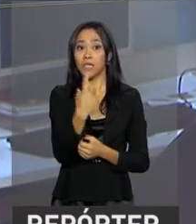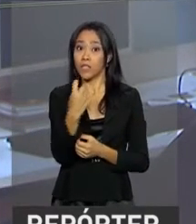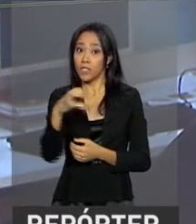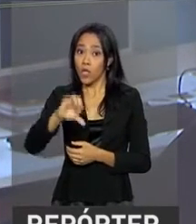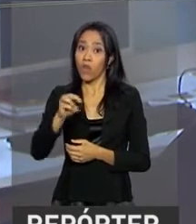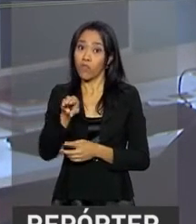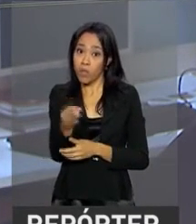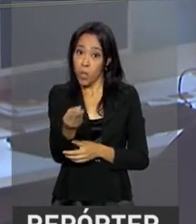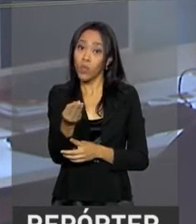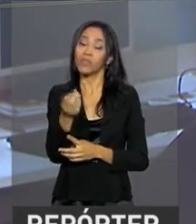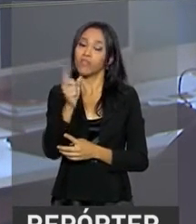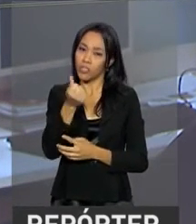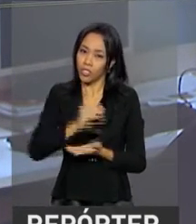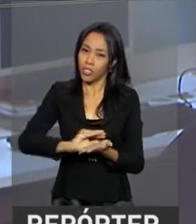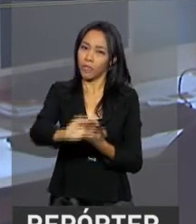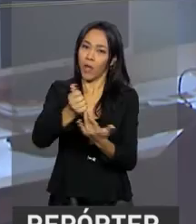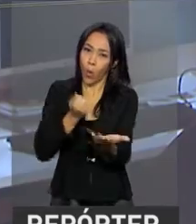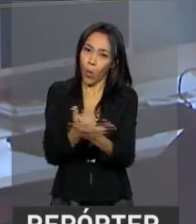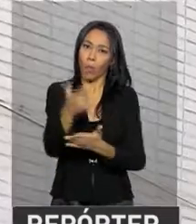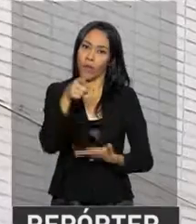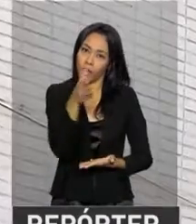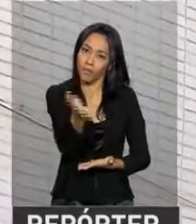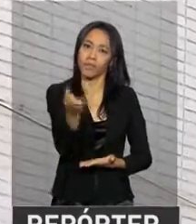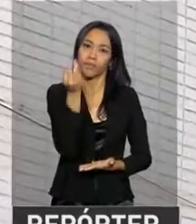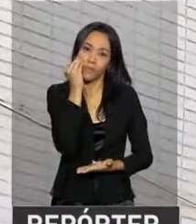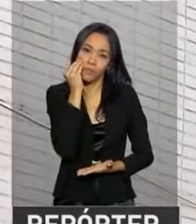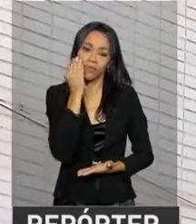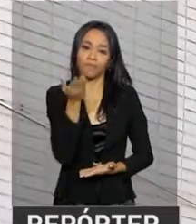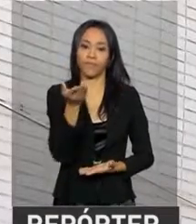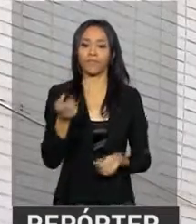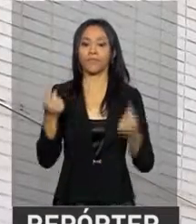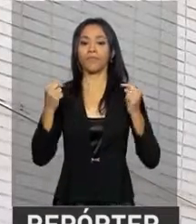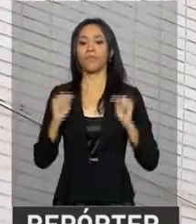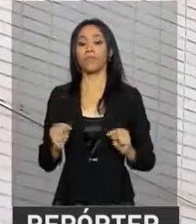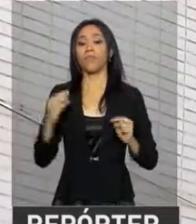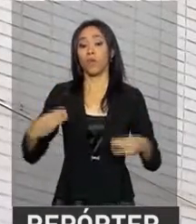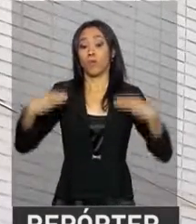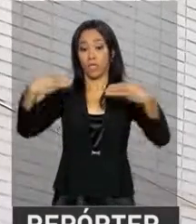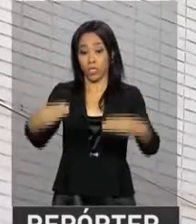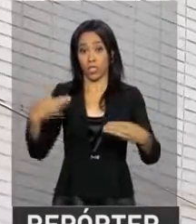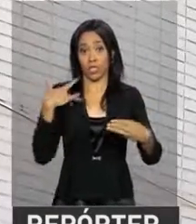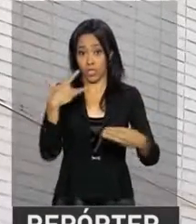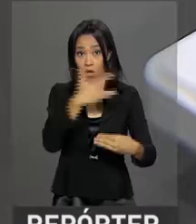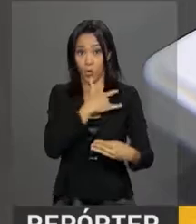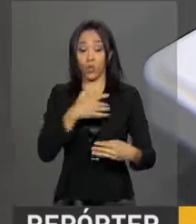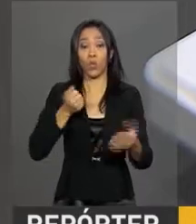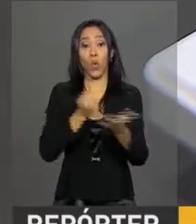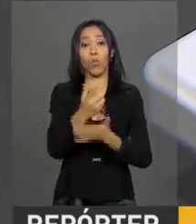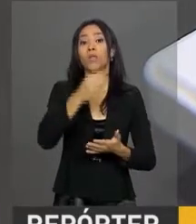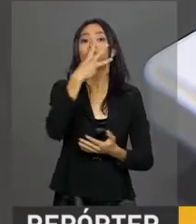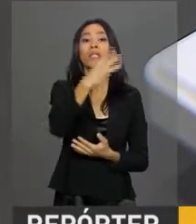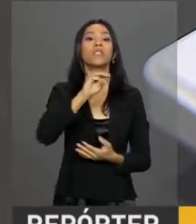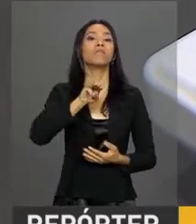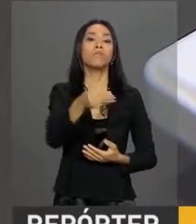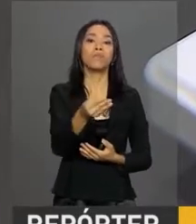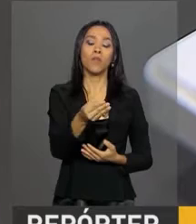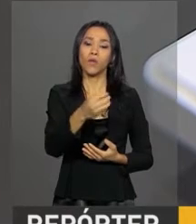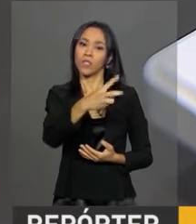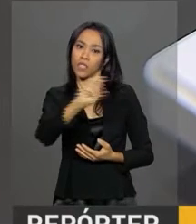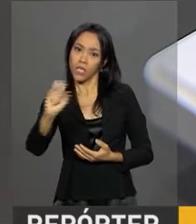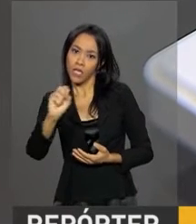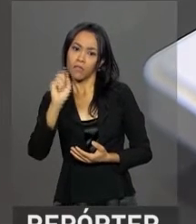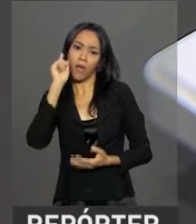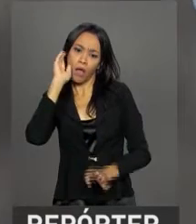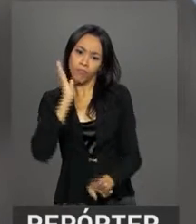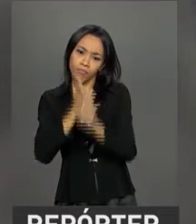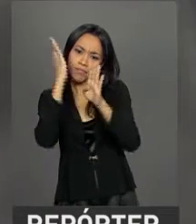na compra desses testes o ministério da saúde comprou três milhões e meio de testes rápidos para identificar o